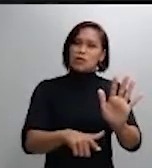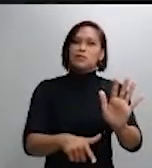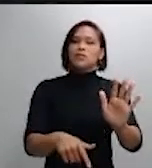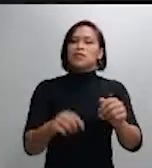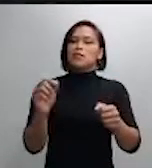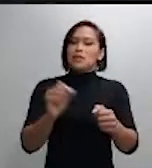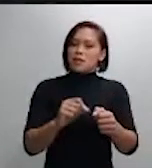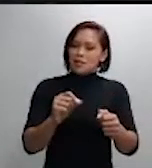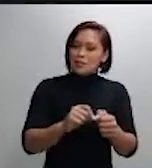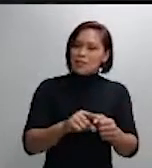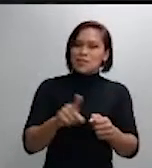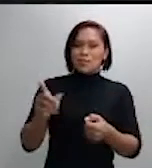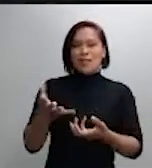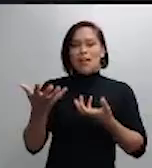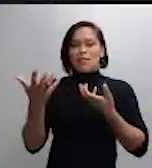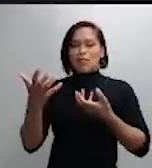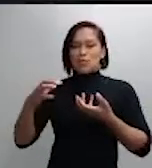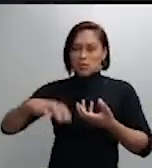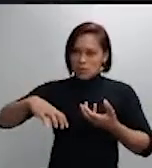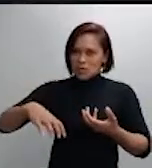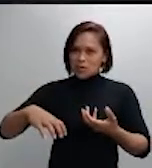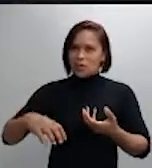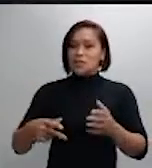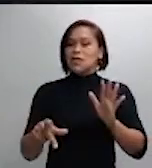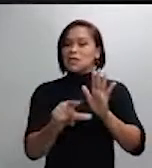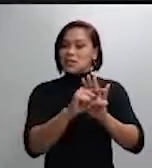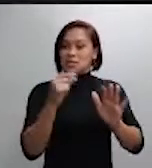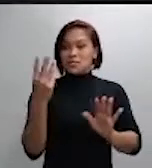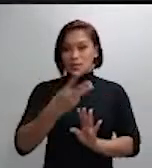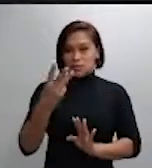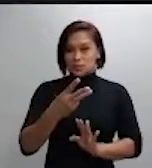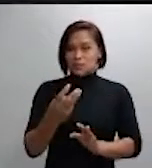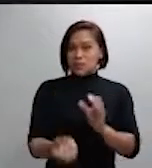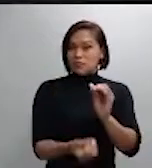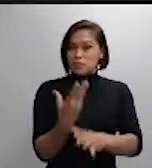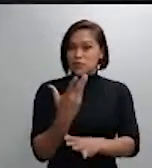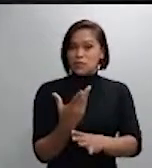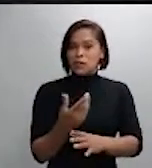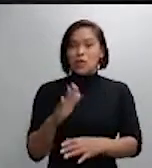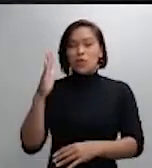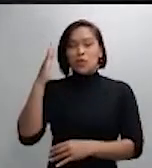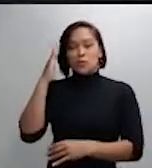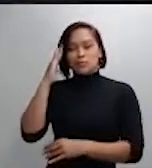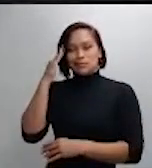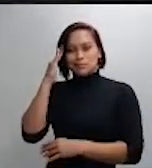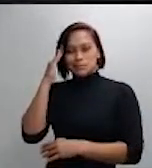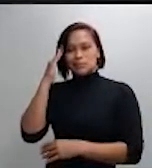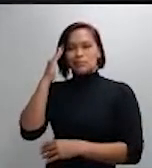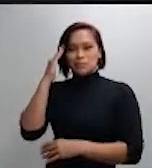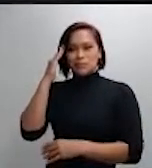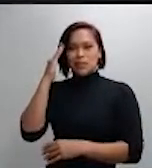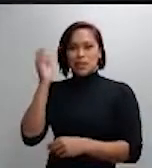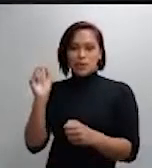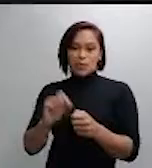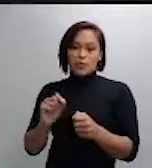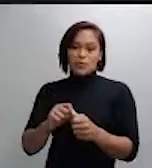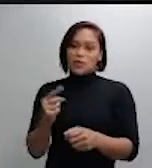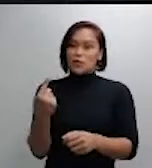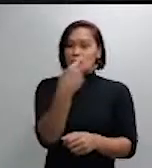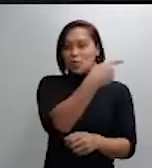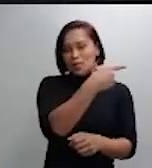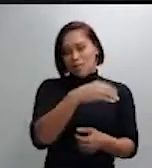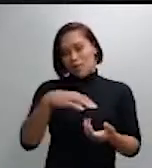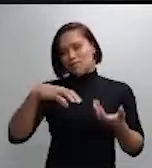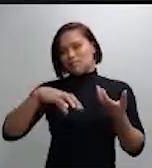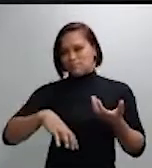Nacional, que este parágrafo terceiro surgiu a partir de um entendimento feito no Congresso